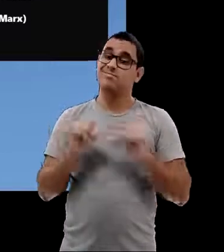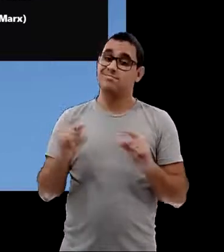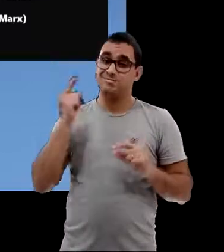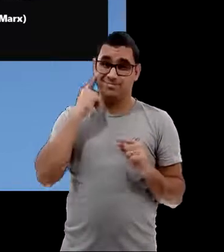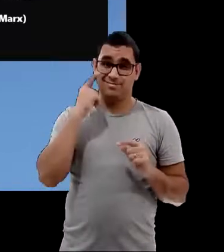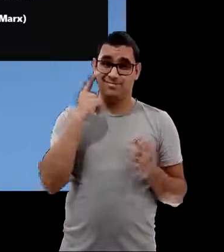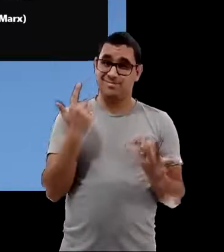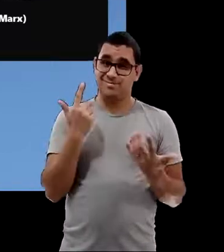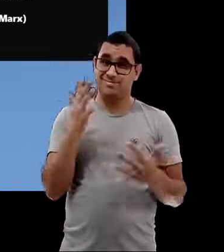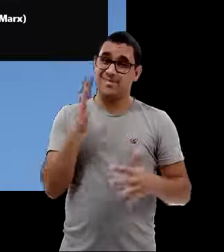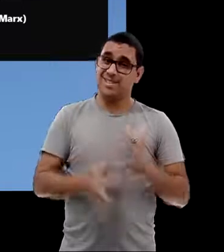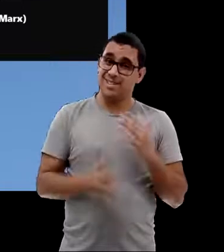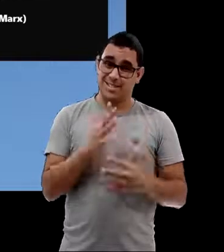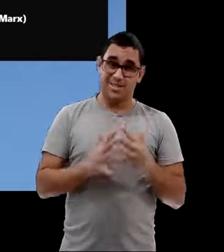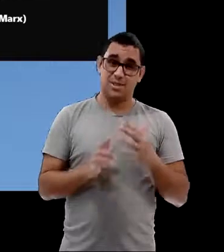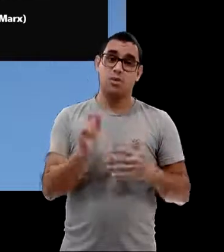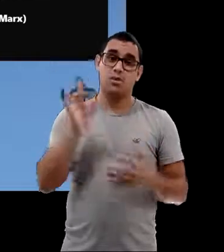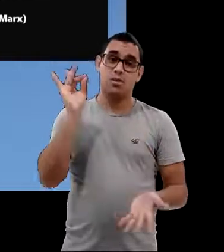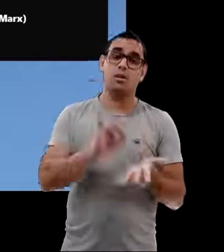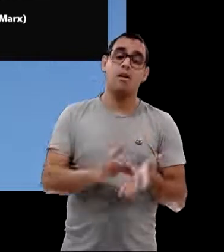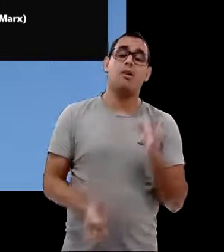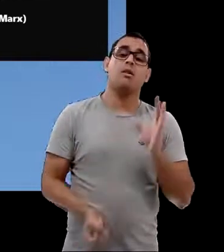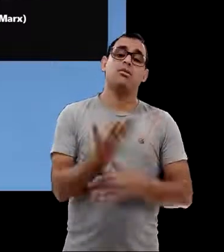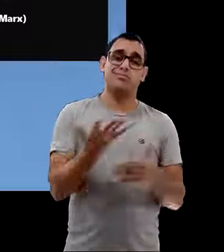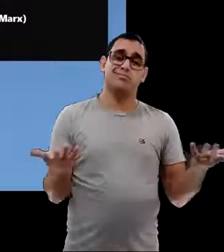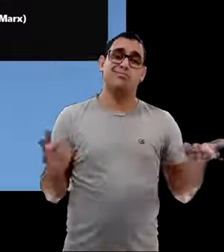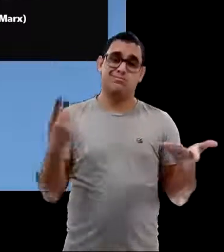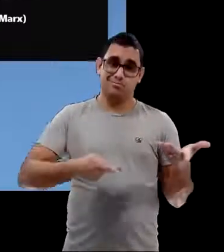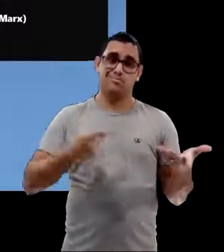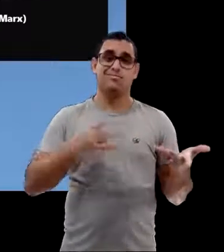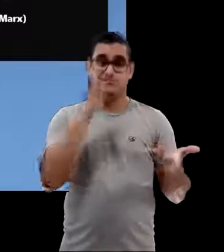essas frases de pensadores estão todas contraditórias ao que realmente é